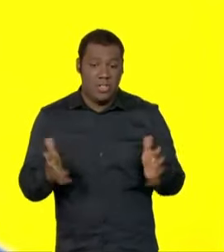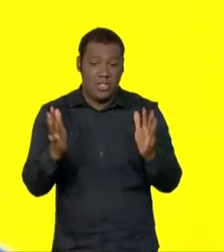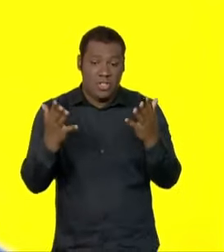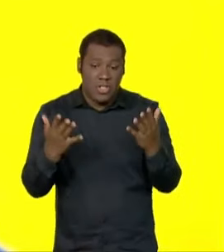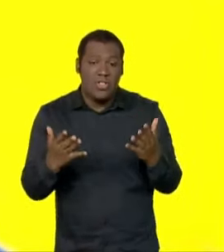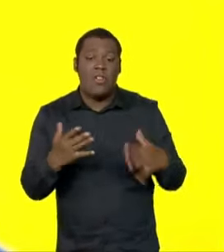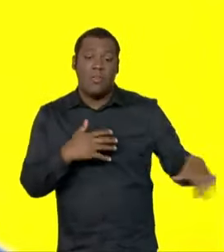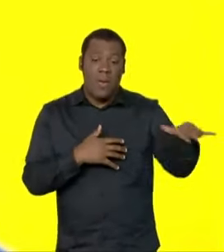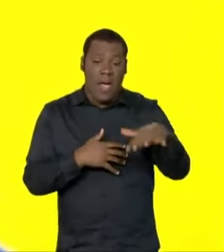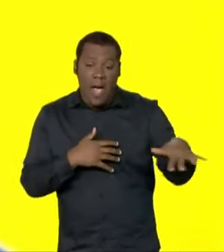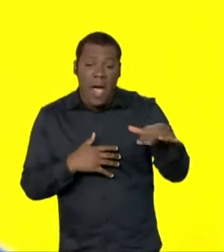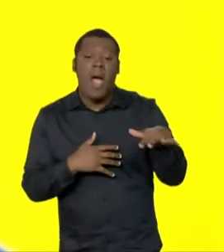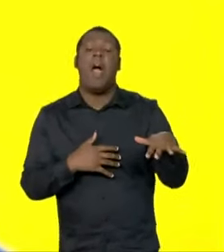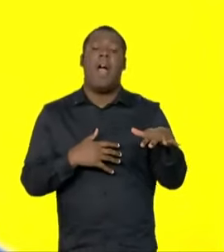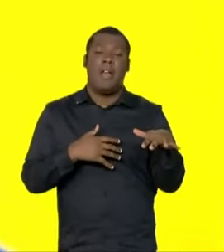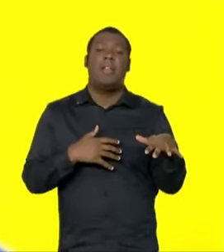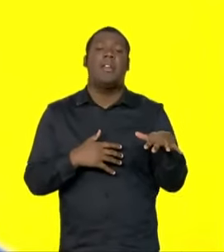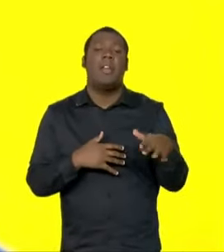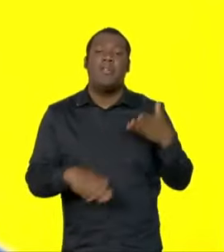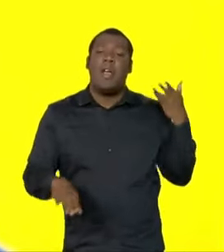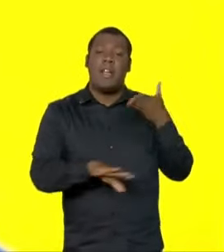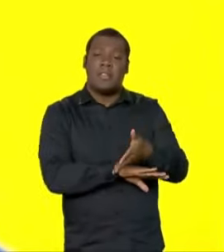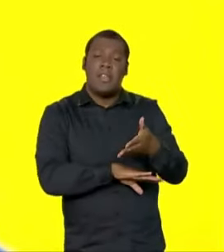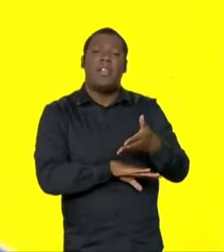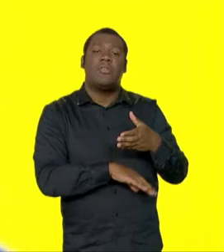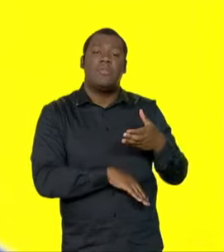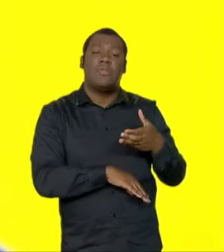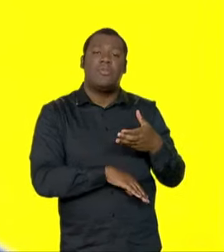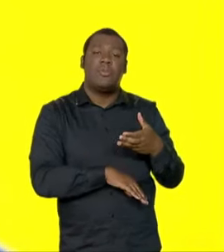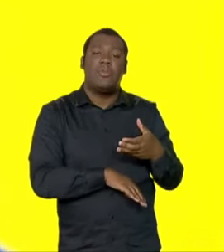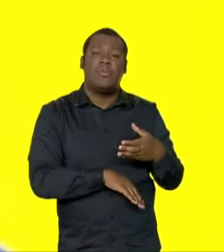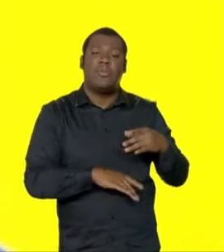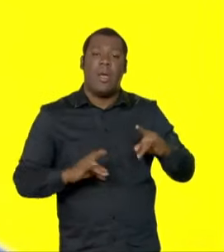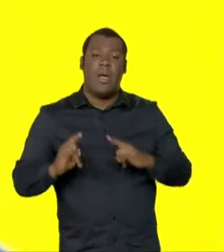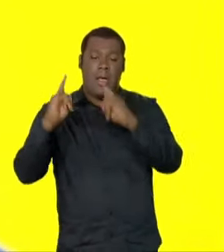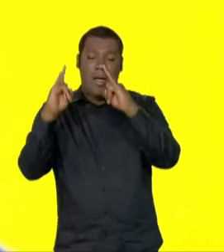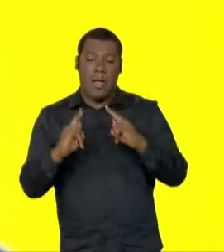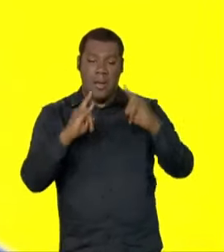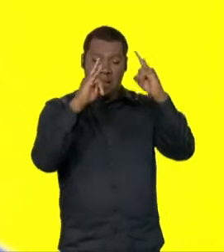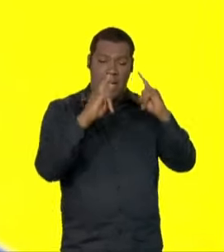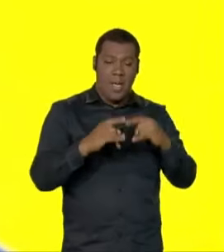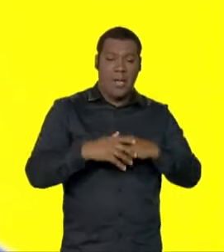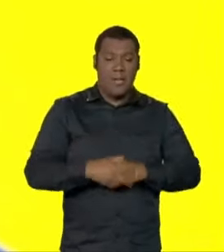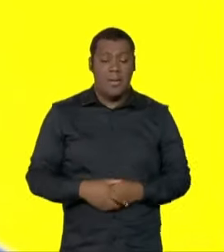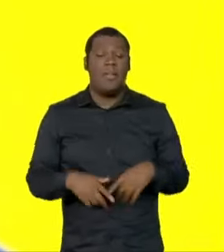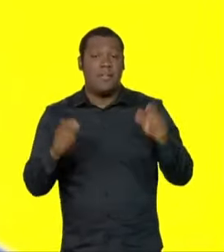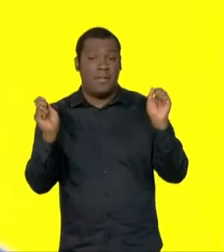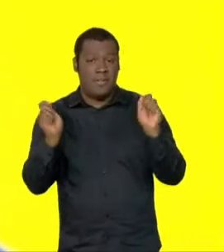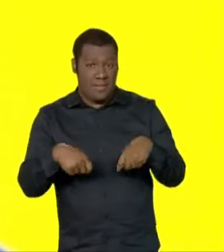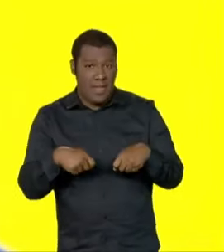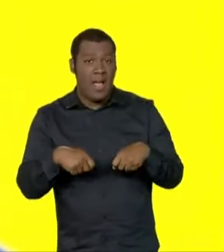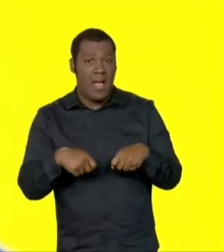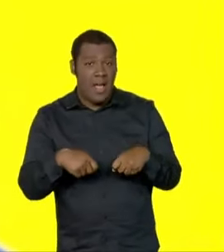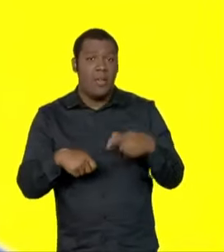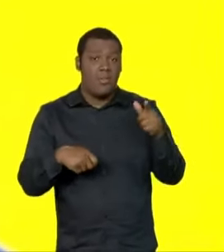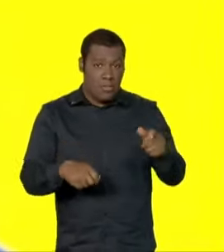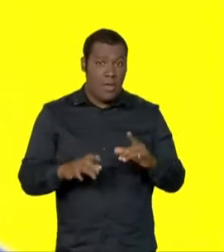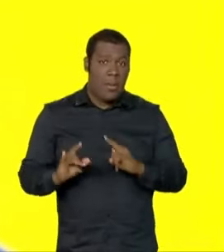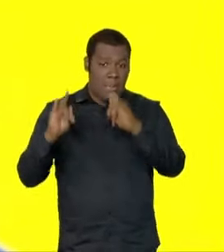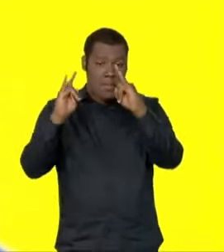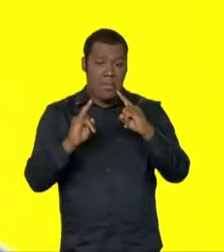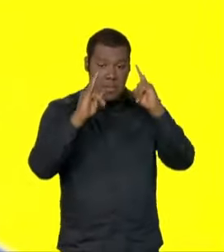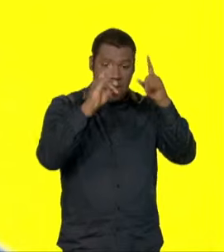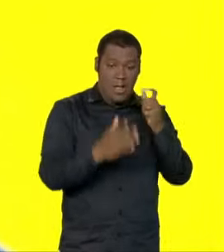mercado secundário para o crédito imobiliário, melhorando a liquidez e o acesso ao financiamento do setor e